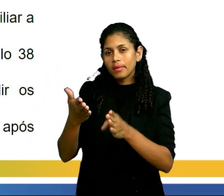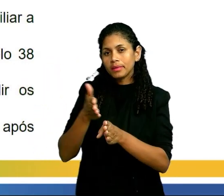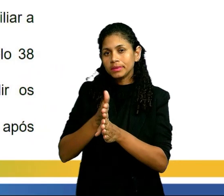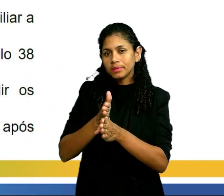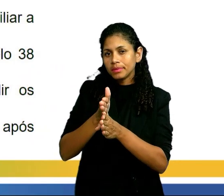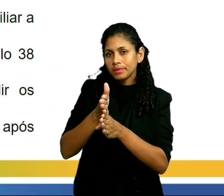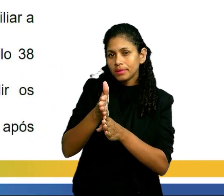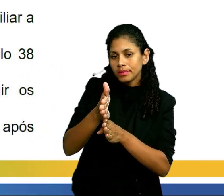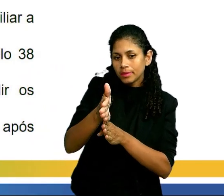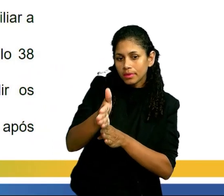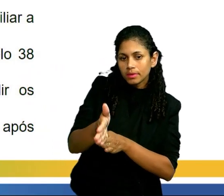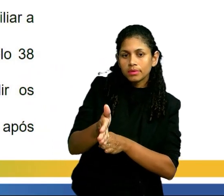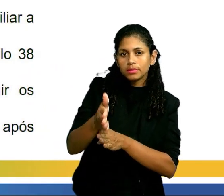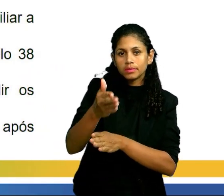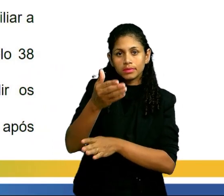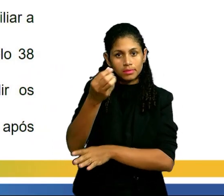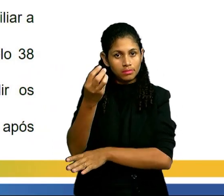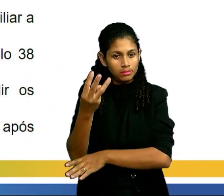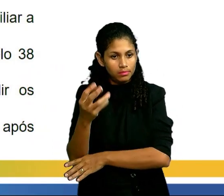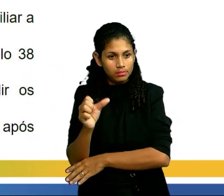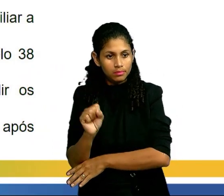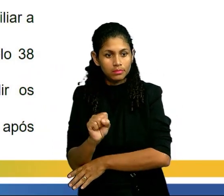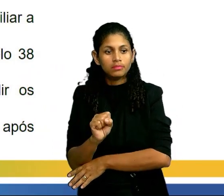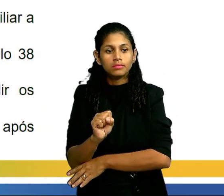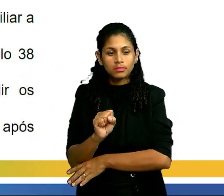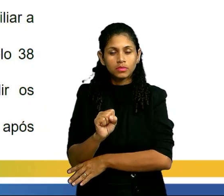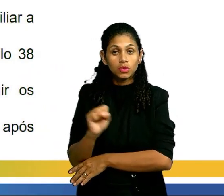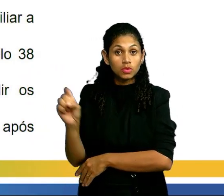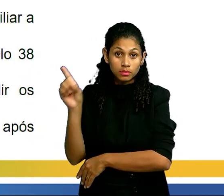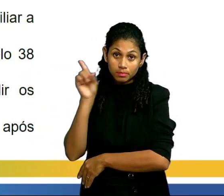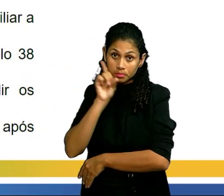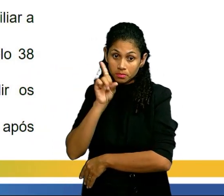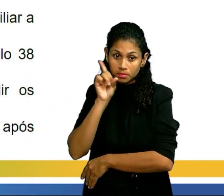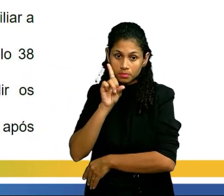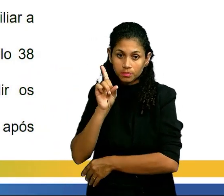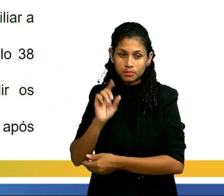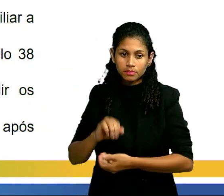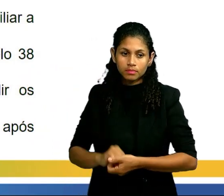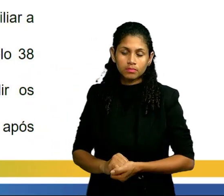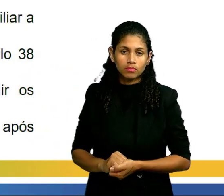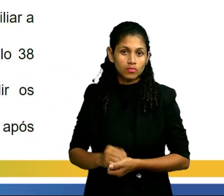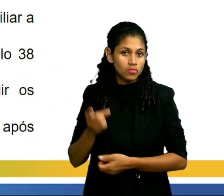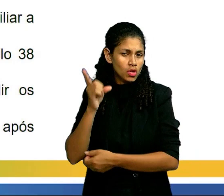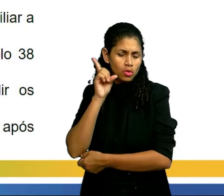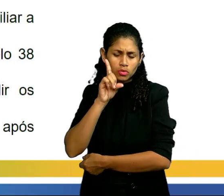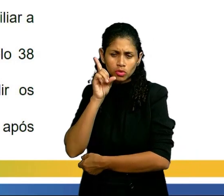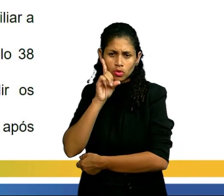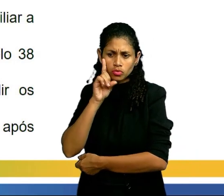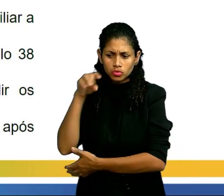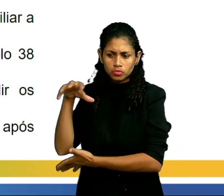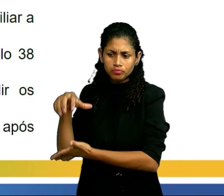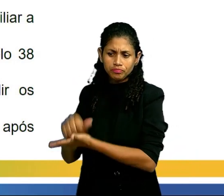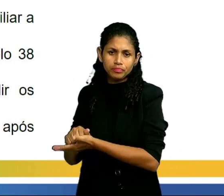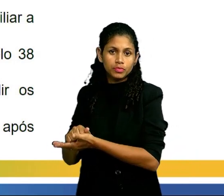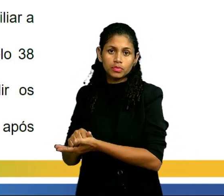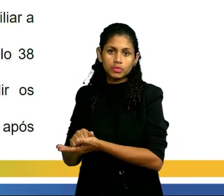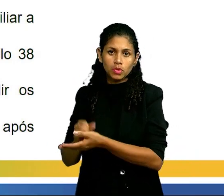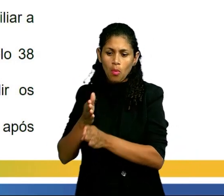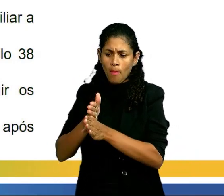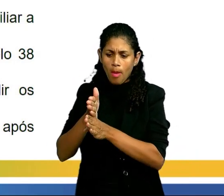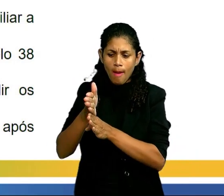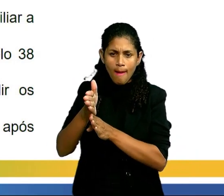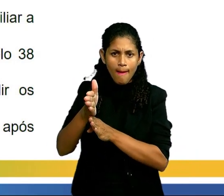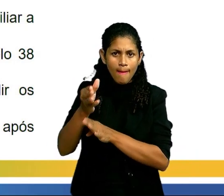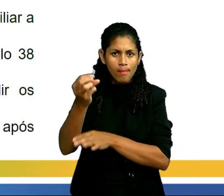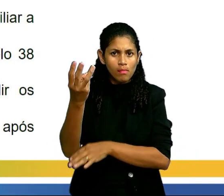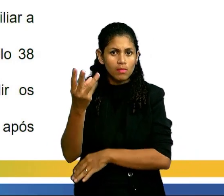isso, ter sede em Nova York, não foram os Estados Unidos que determinaram a criação do paralelo 38, né? Foi o